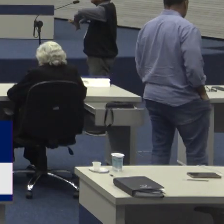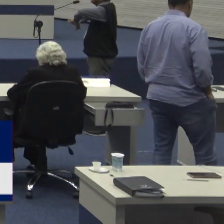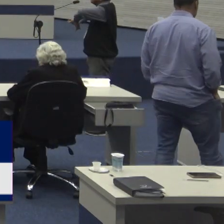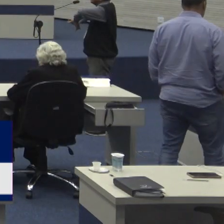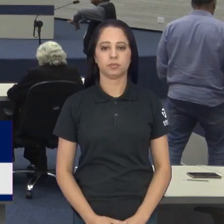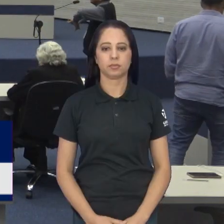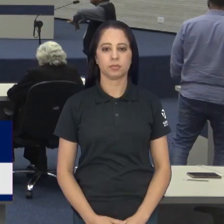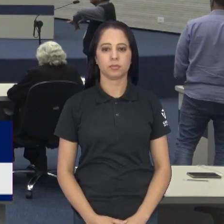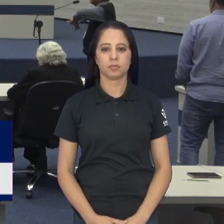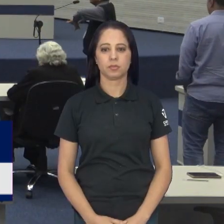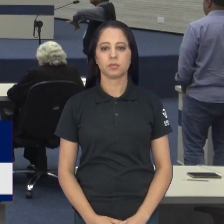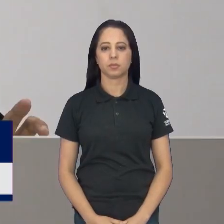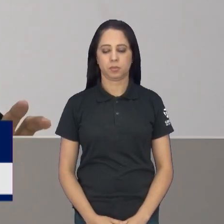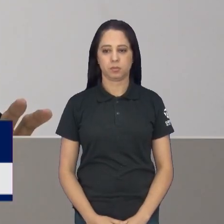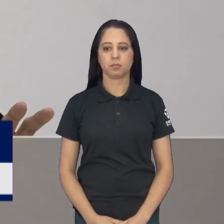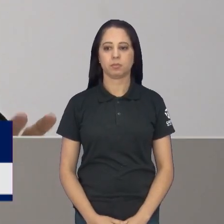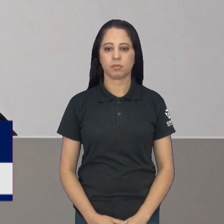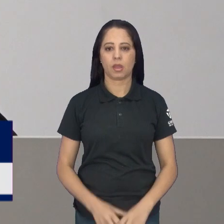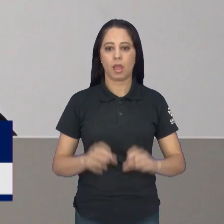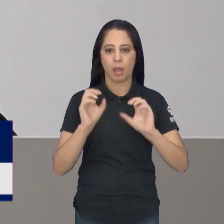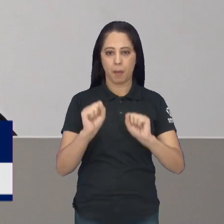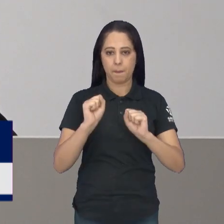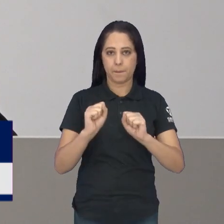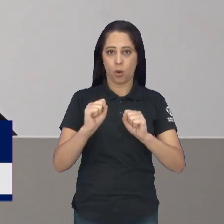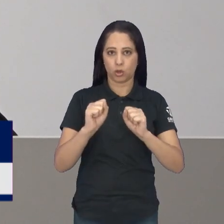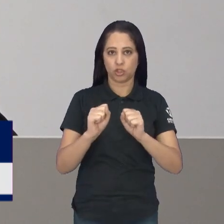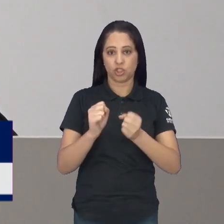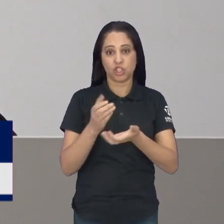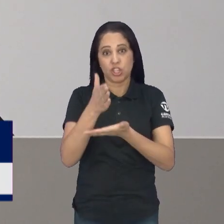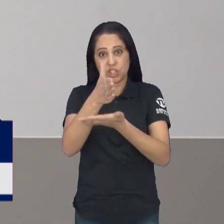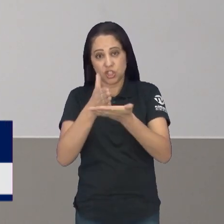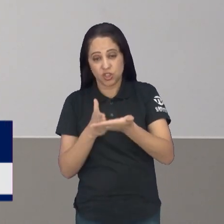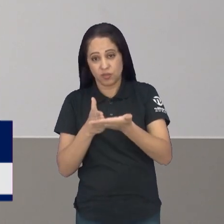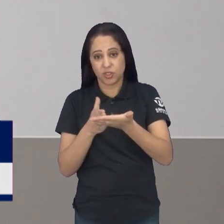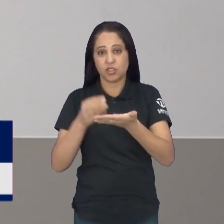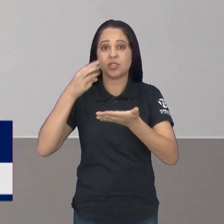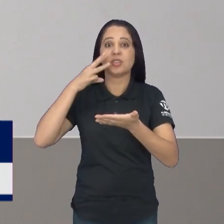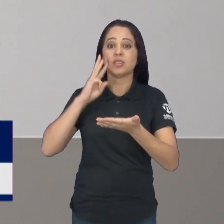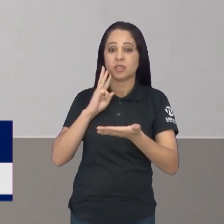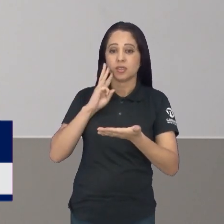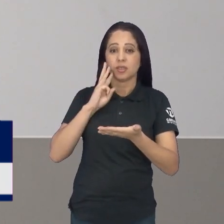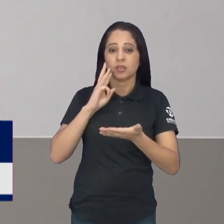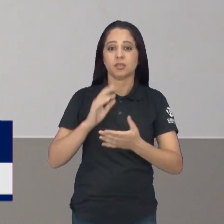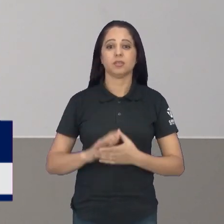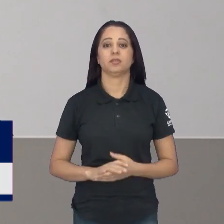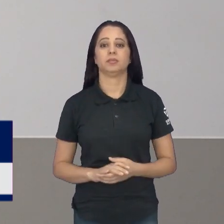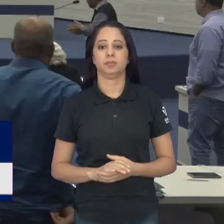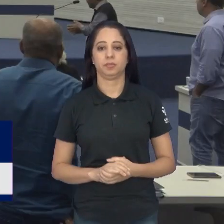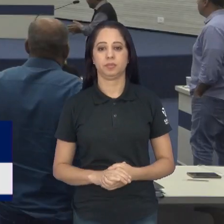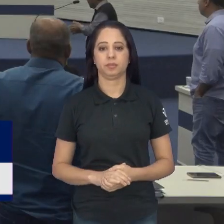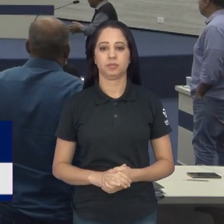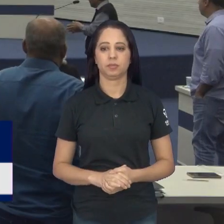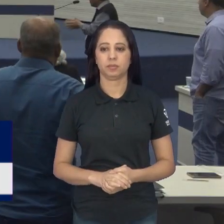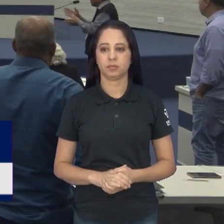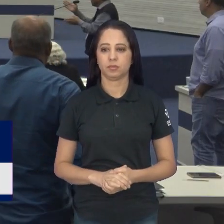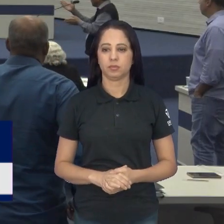Amélia, lá dá uma parte para o Walter ficar. É que eu entrei no processo do grande expediente, vereador.